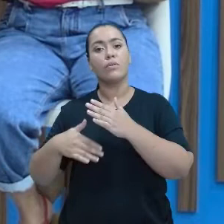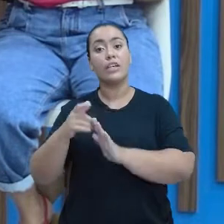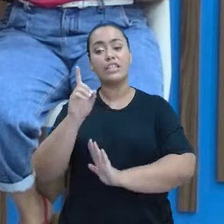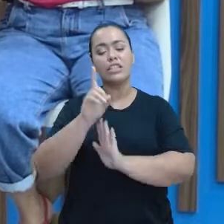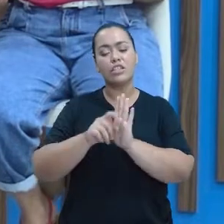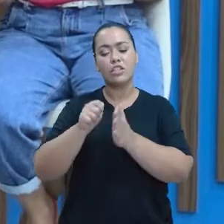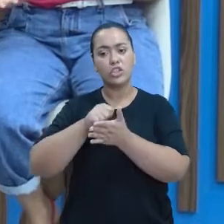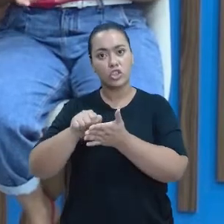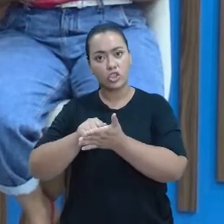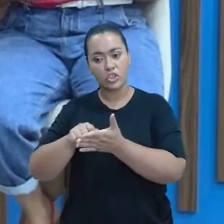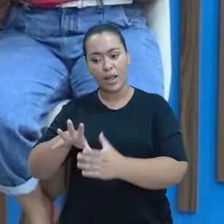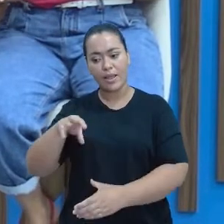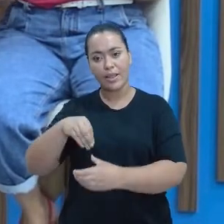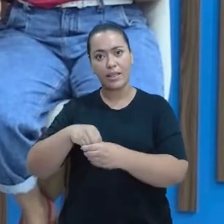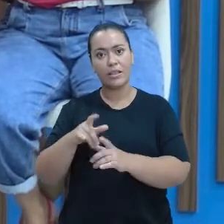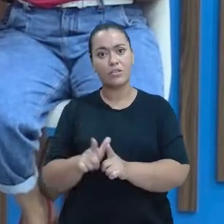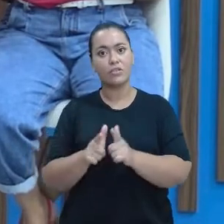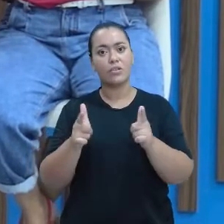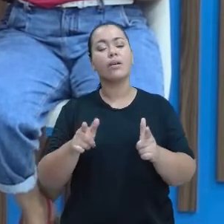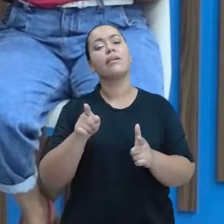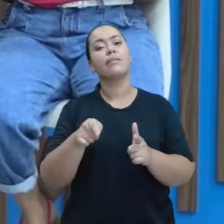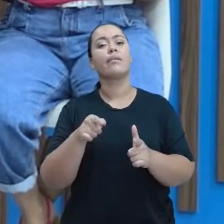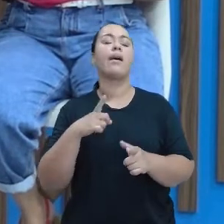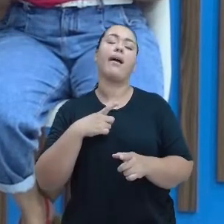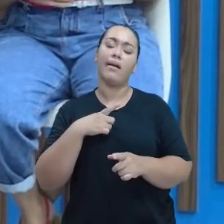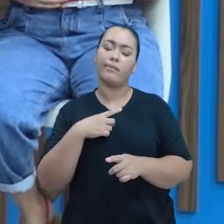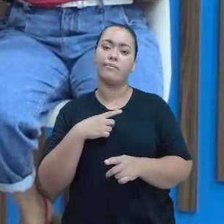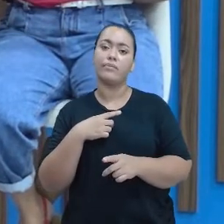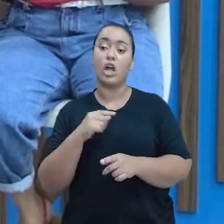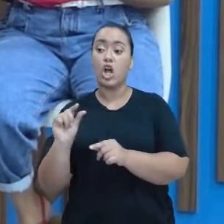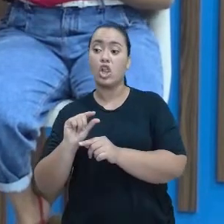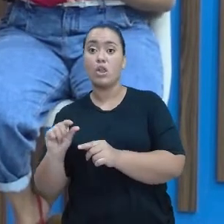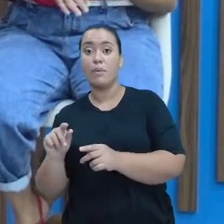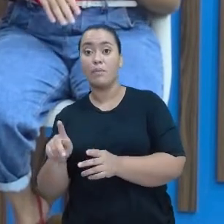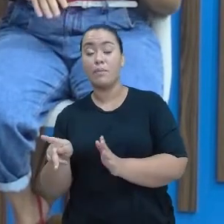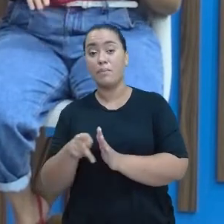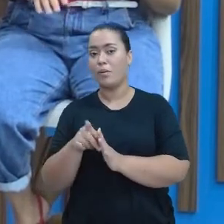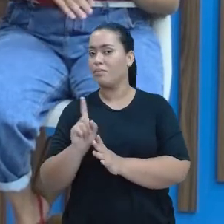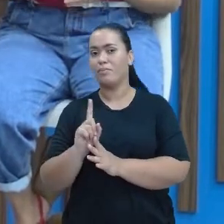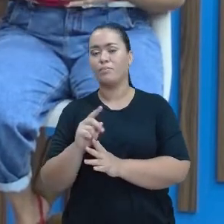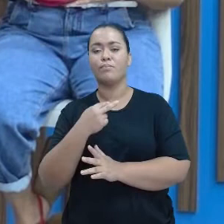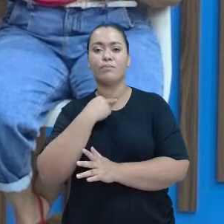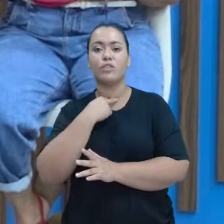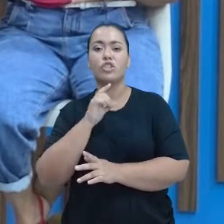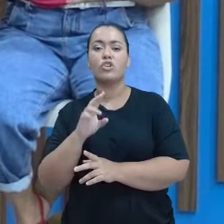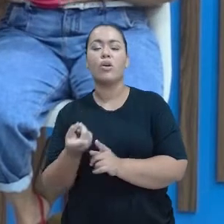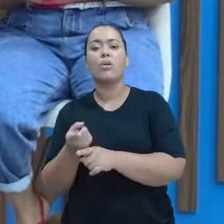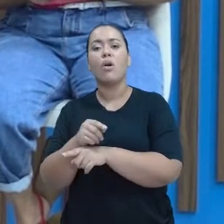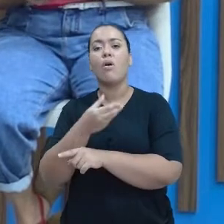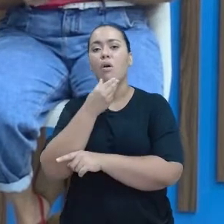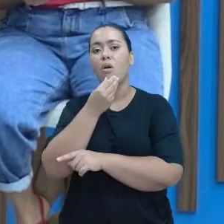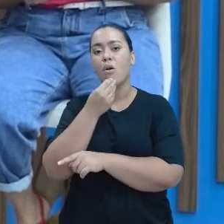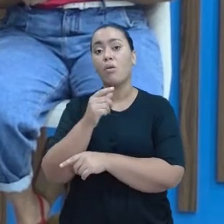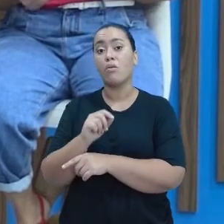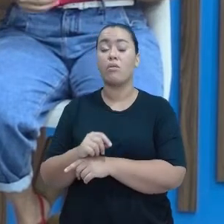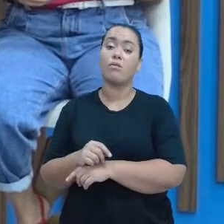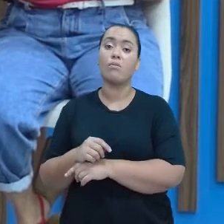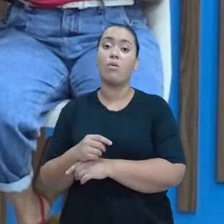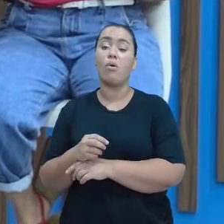a escrever dentro dos jornais, elas ainda usavam pseudônimos masculinos, às vezes não assinavam seus